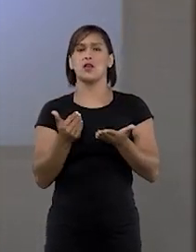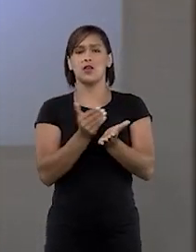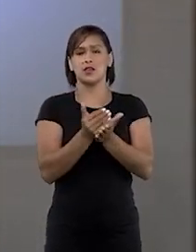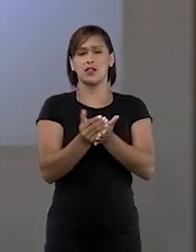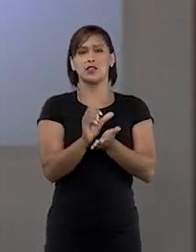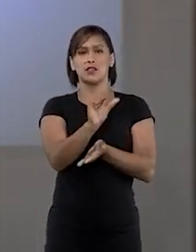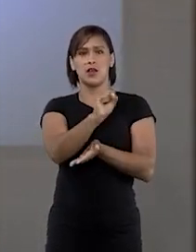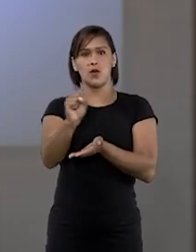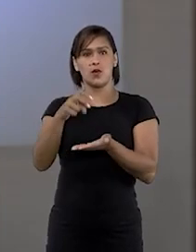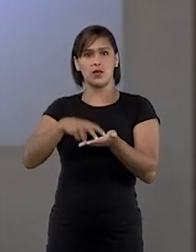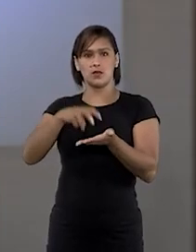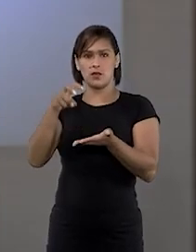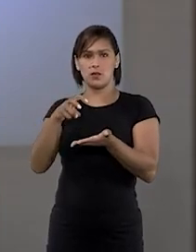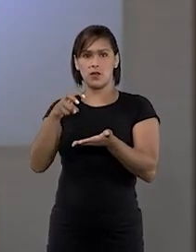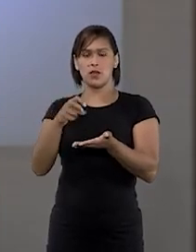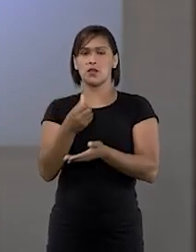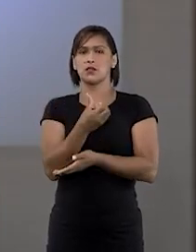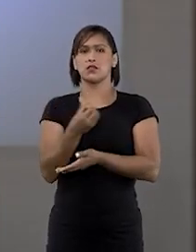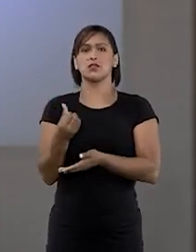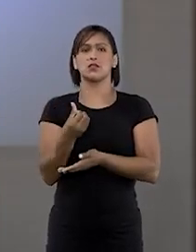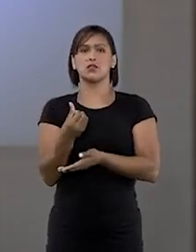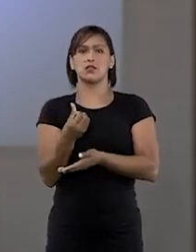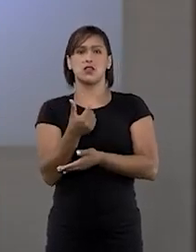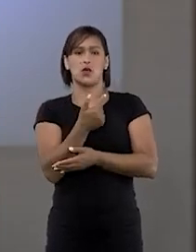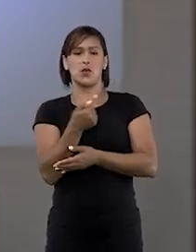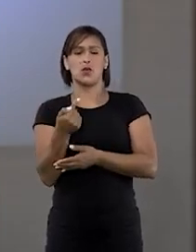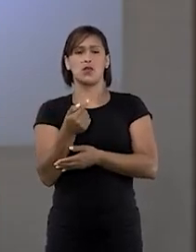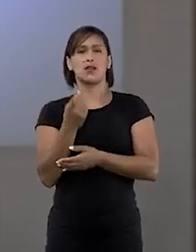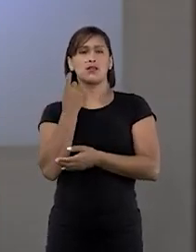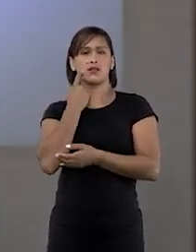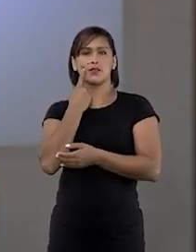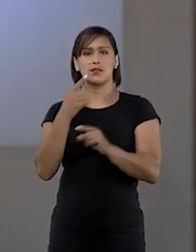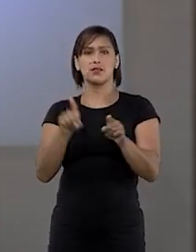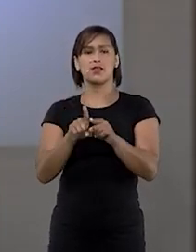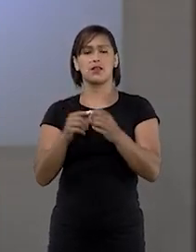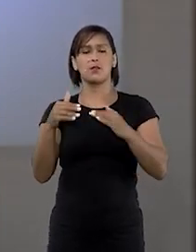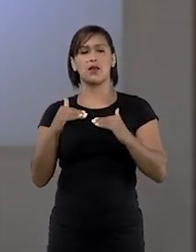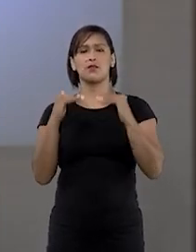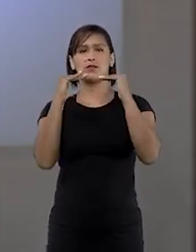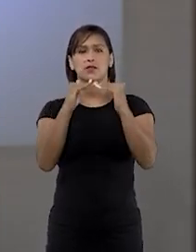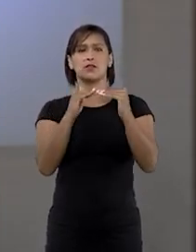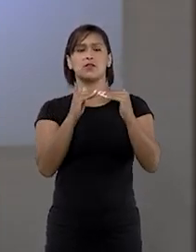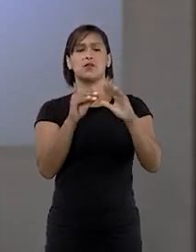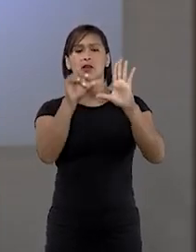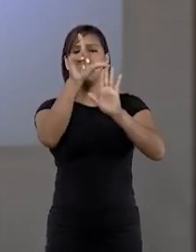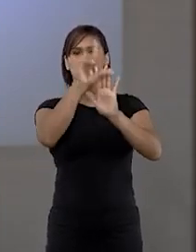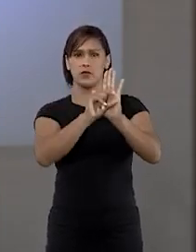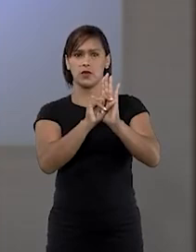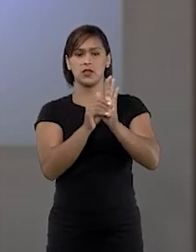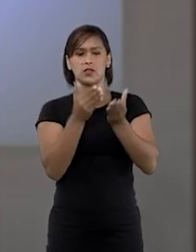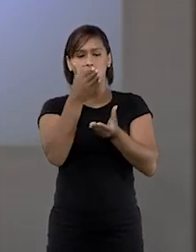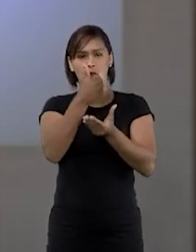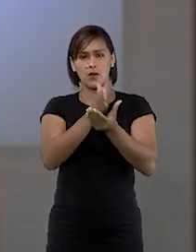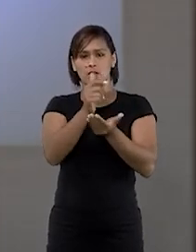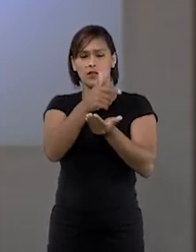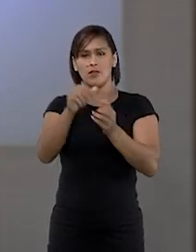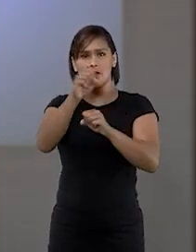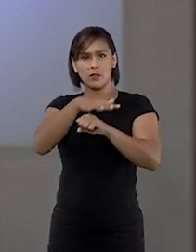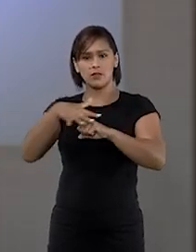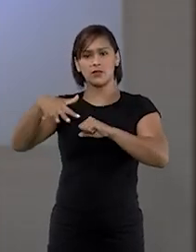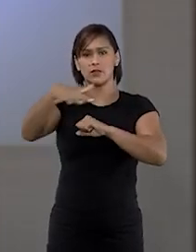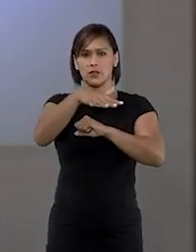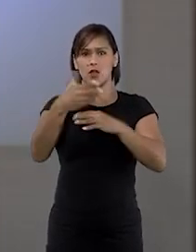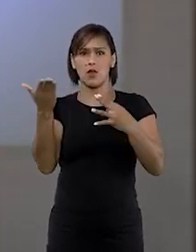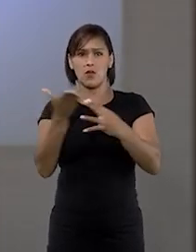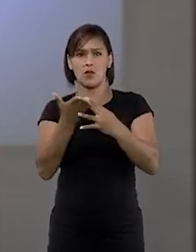agora passa a ter início às 8 horas da manhã de segunda a feira também foi estabelecida a redução do intervalo entre